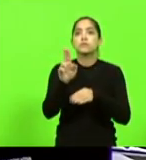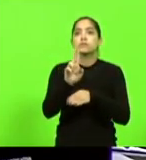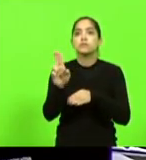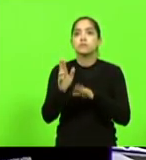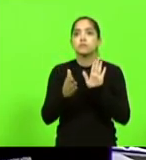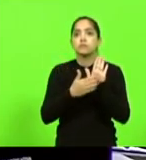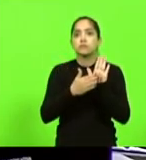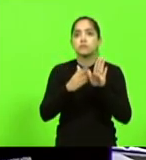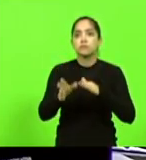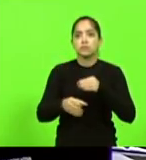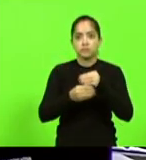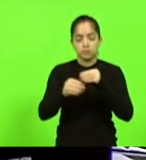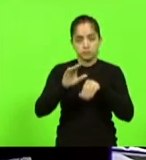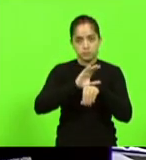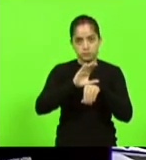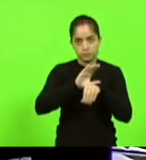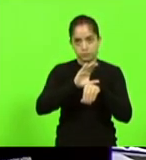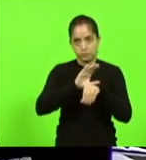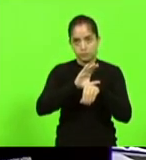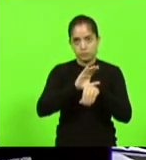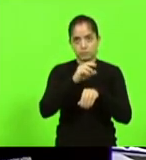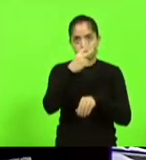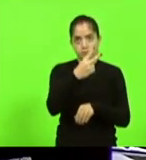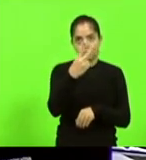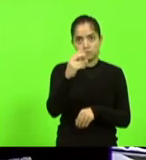de emenda constitucional número